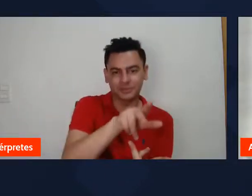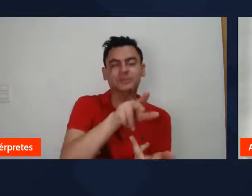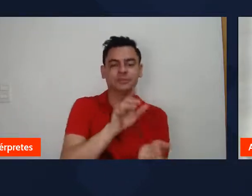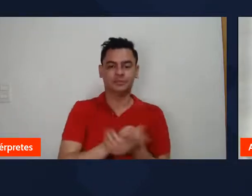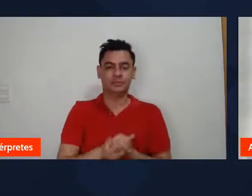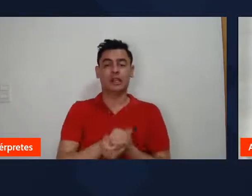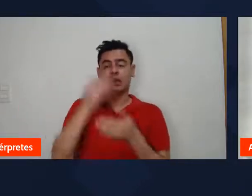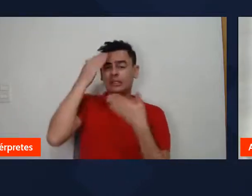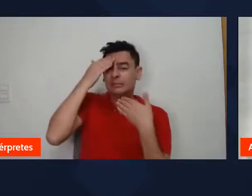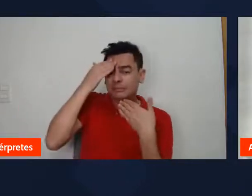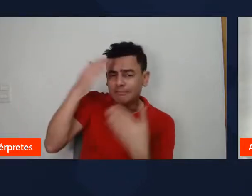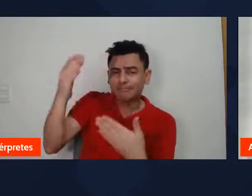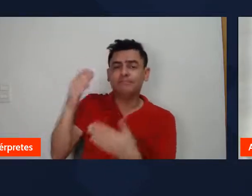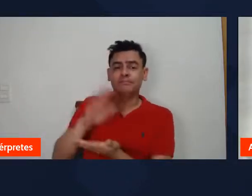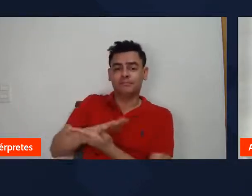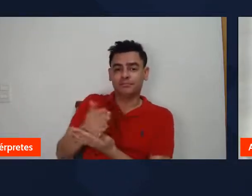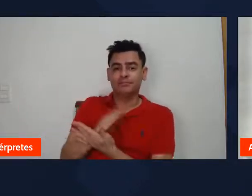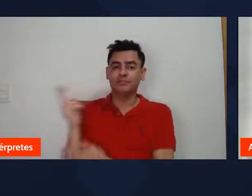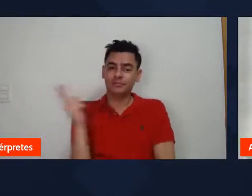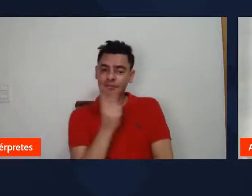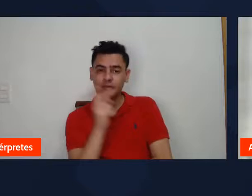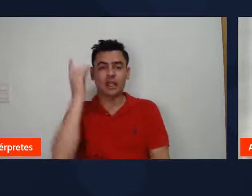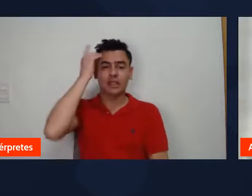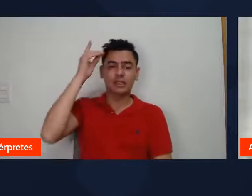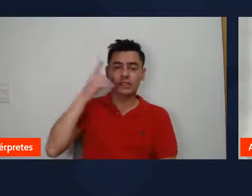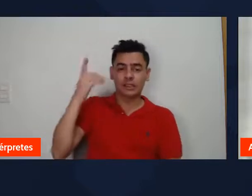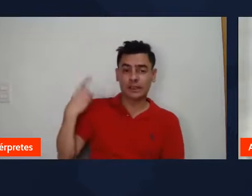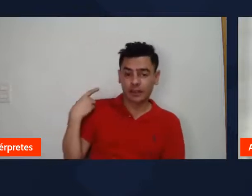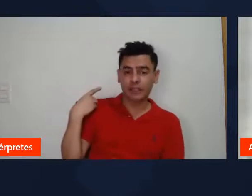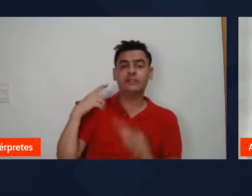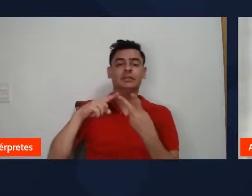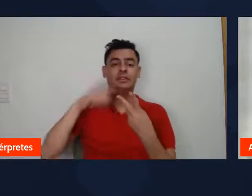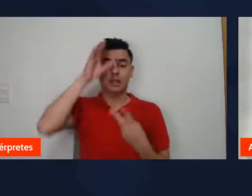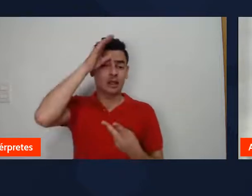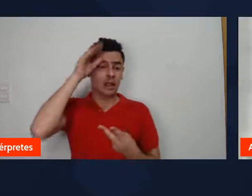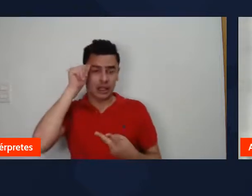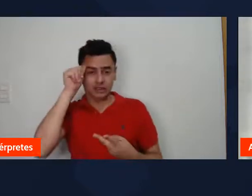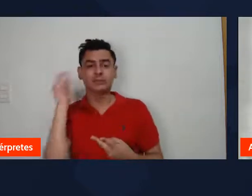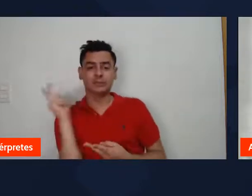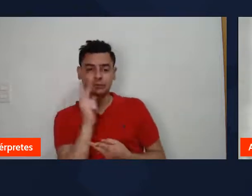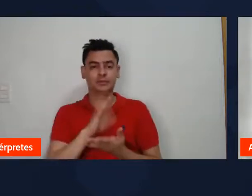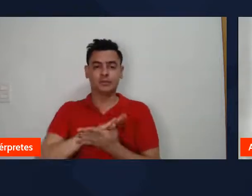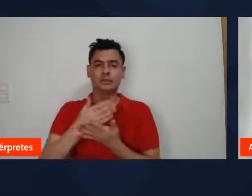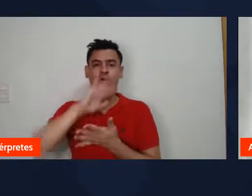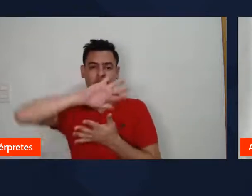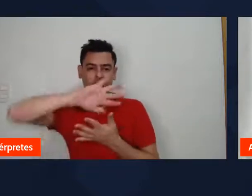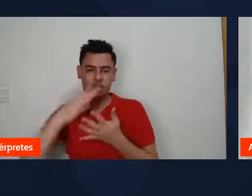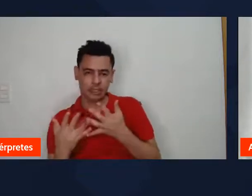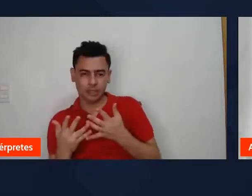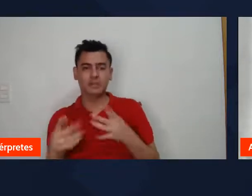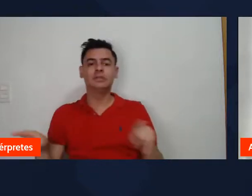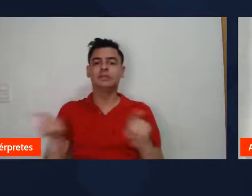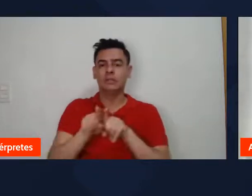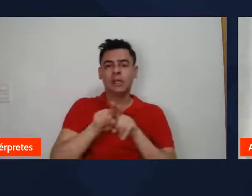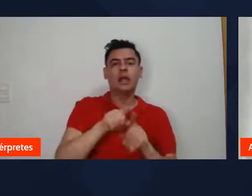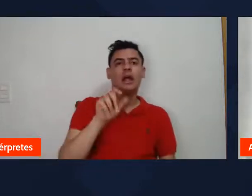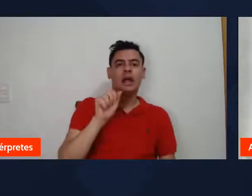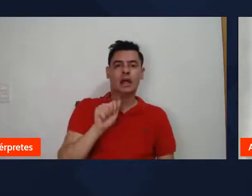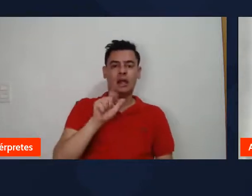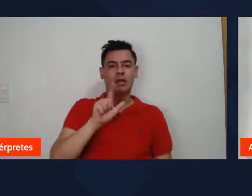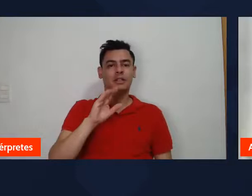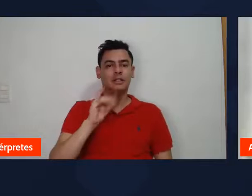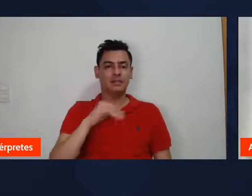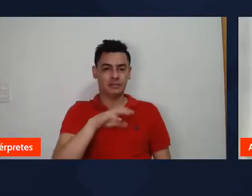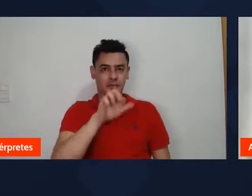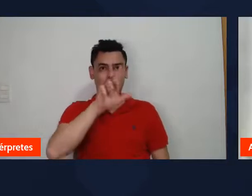e Cássio, intérpretes de Libras, a Alcimere, técnica administrativa do Centro de Educação, que tornaram